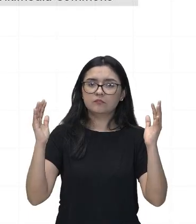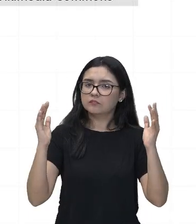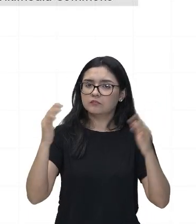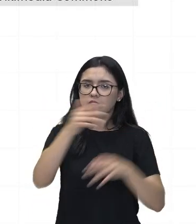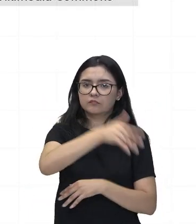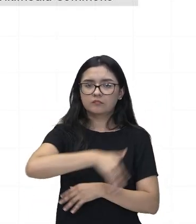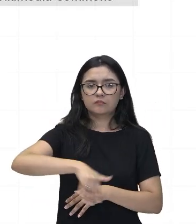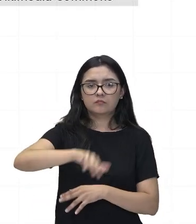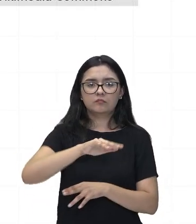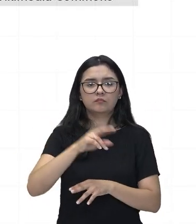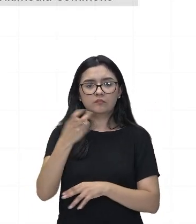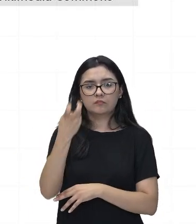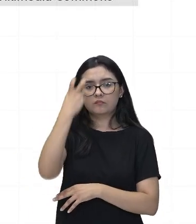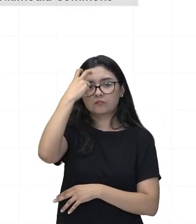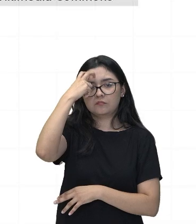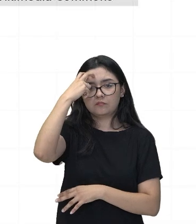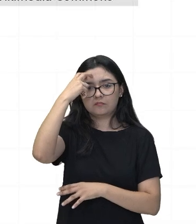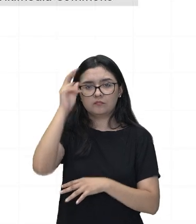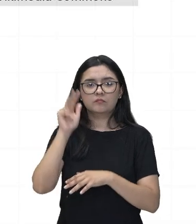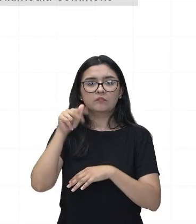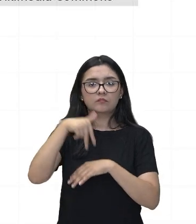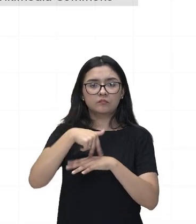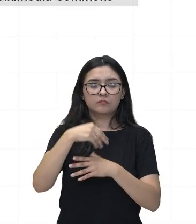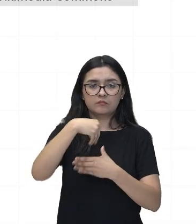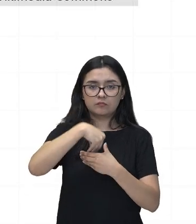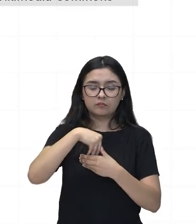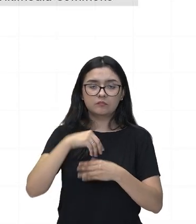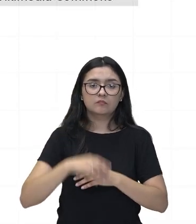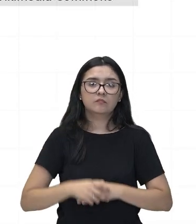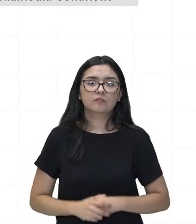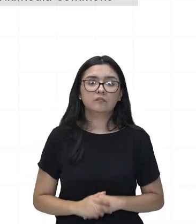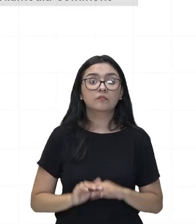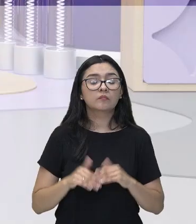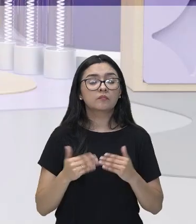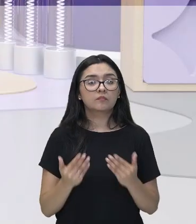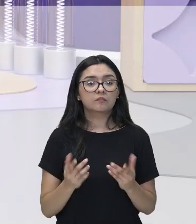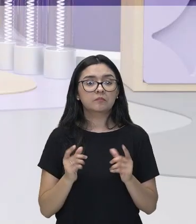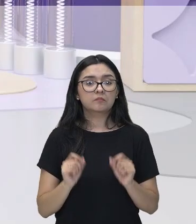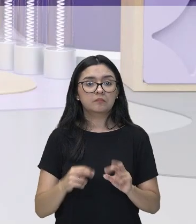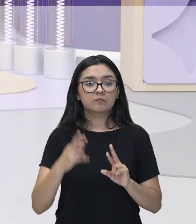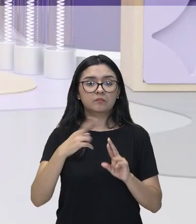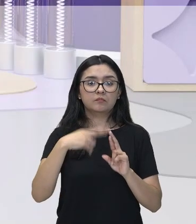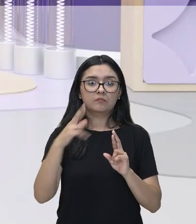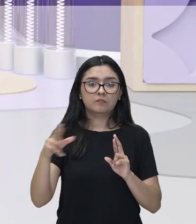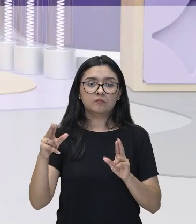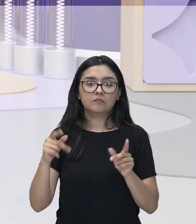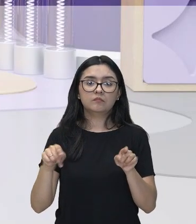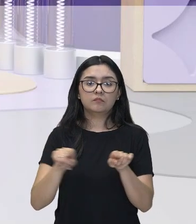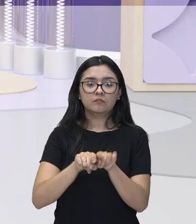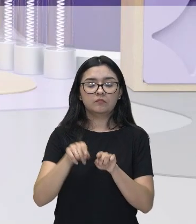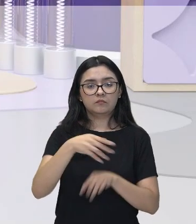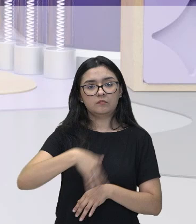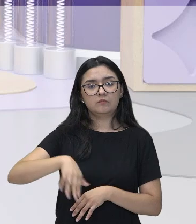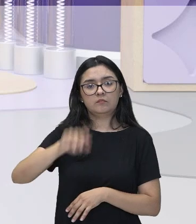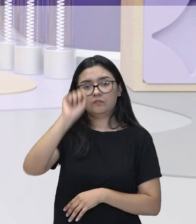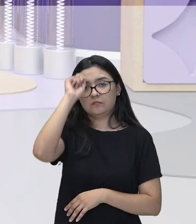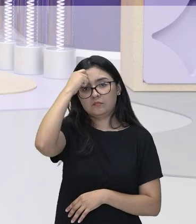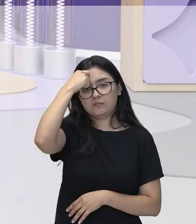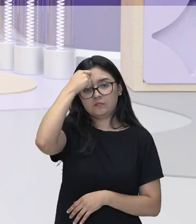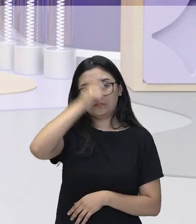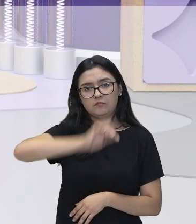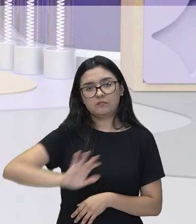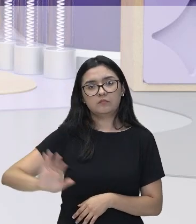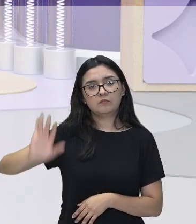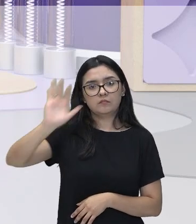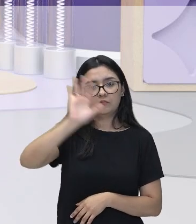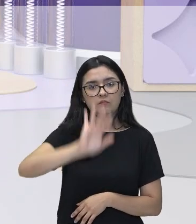as culturas estão inseridas. E nas religiões de matriz africana ou